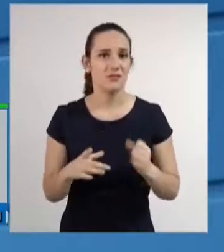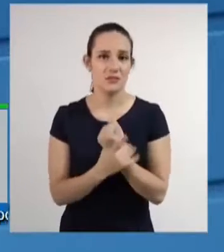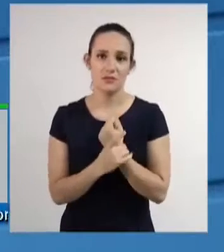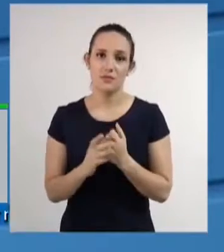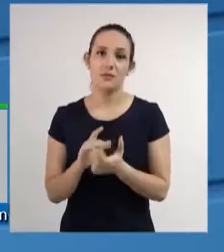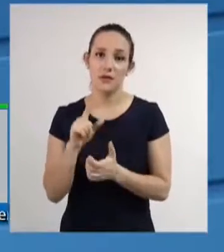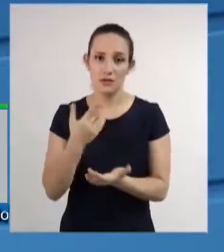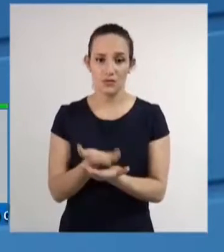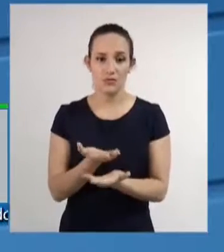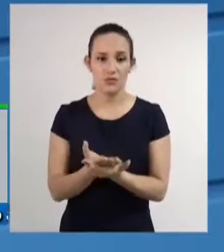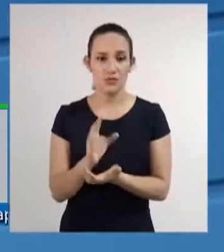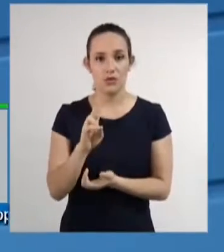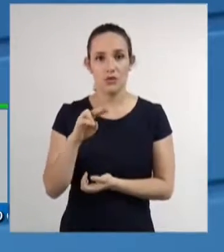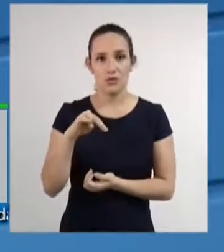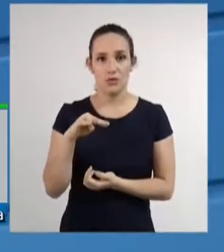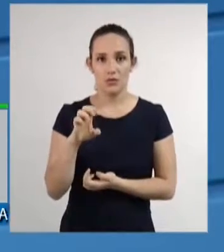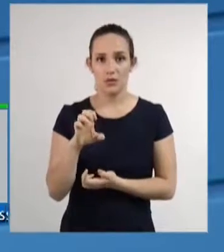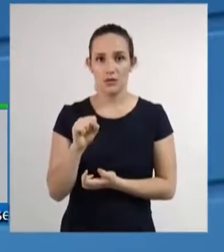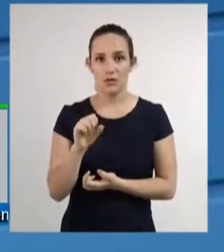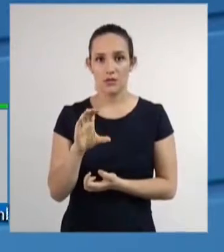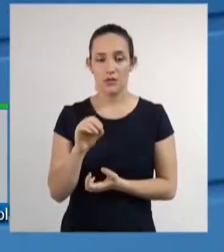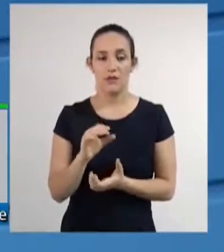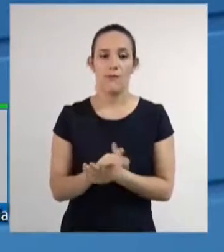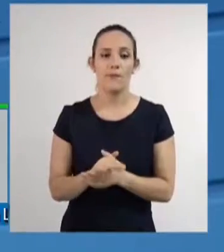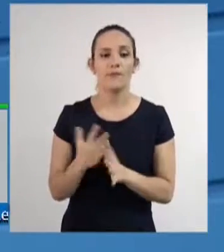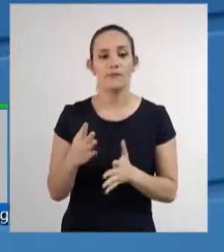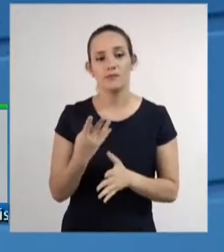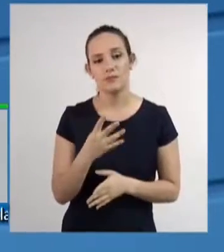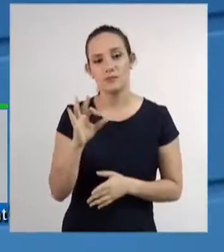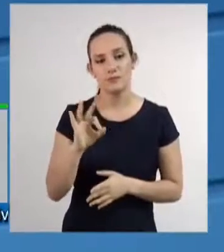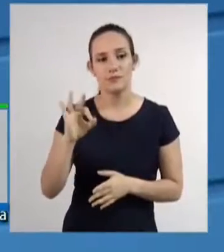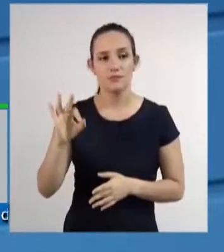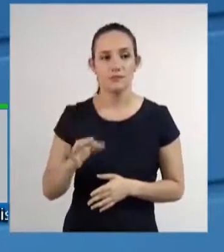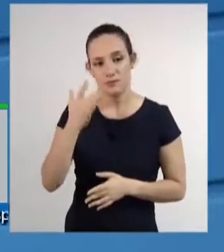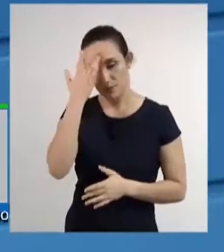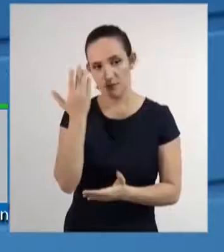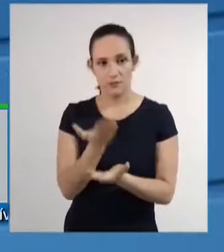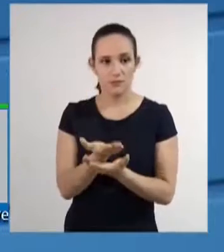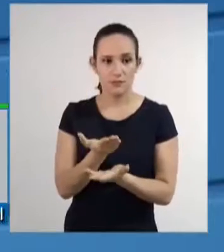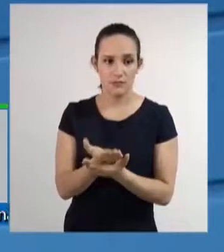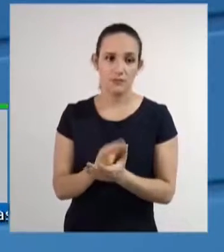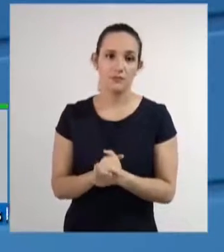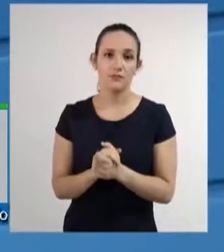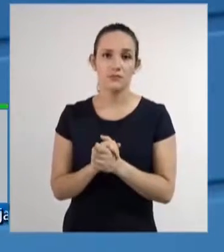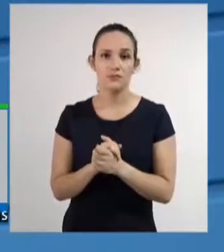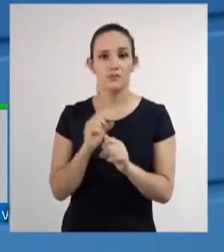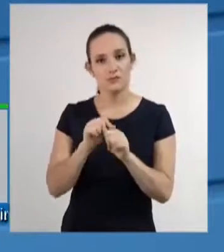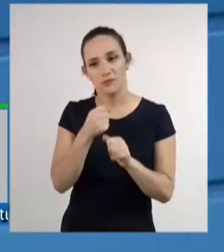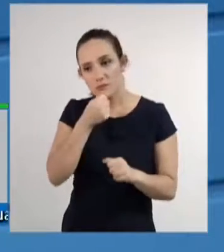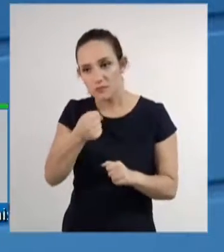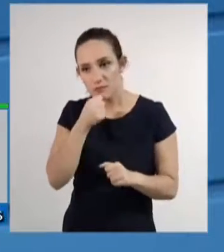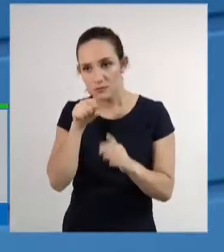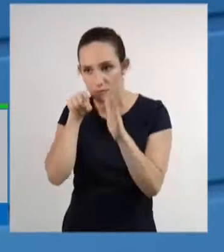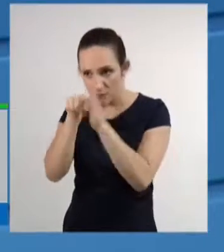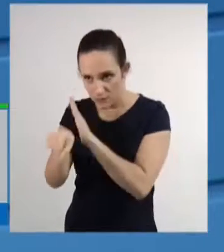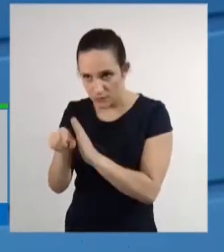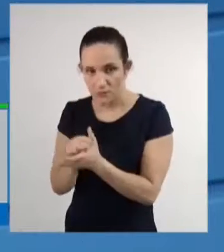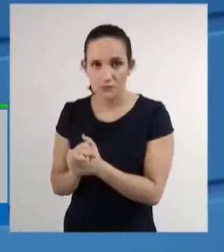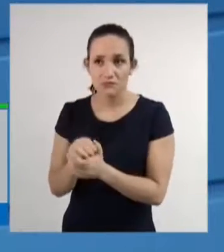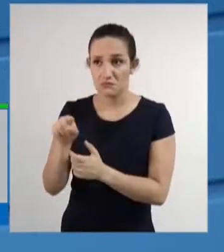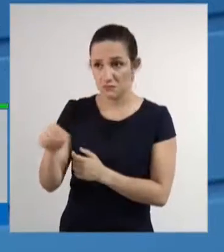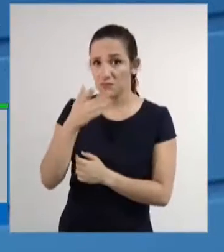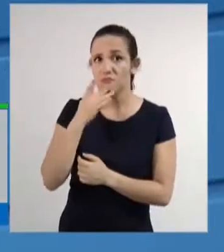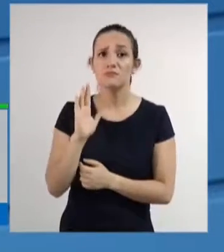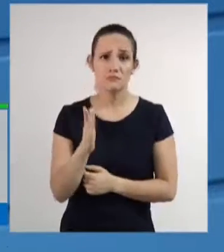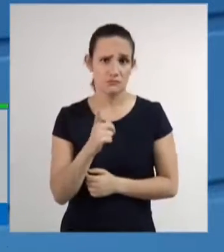o estudo da Unesco. Cerca de 4% dos estudantes entrevistados disseram que têm ou tiveram